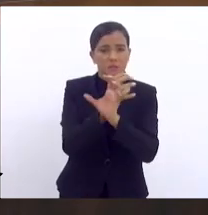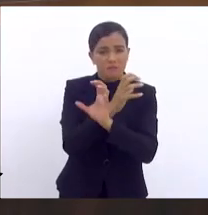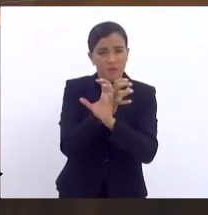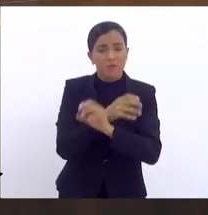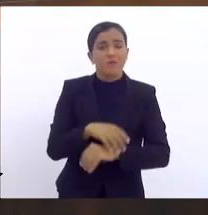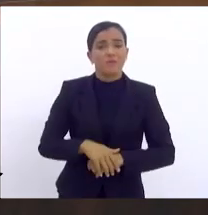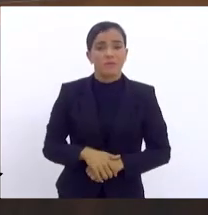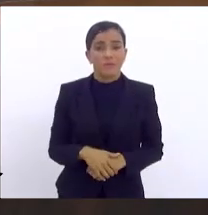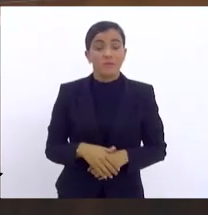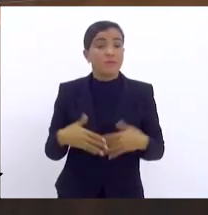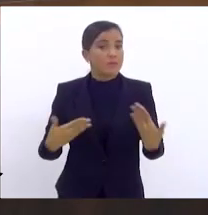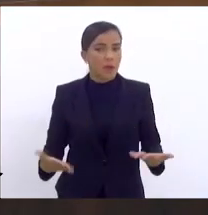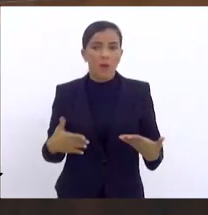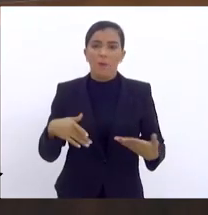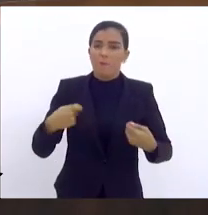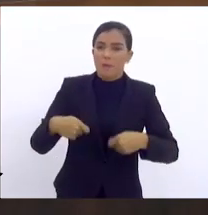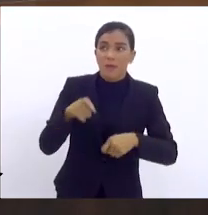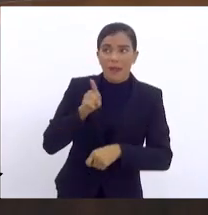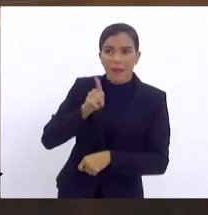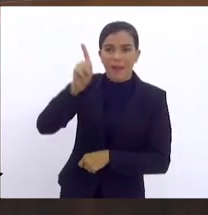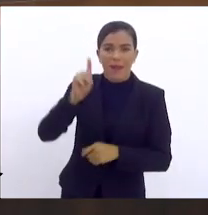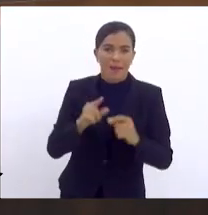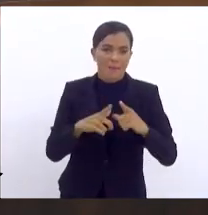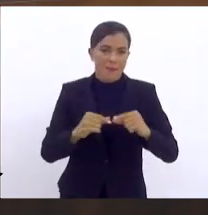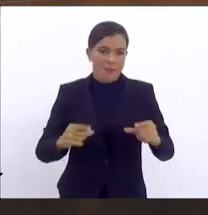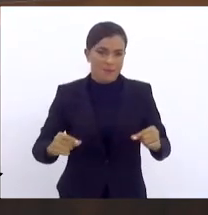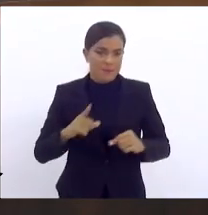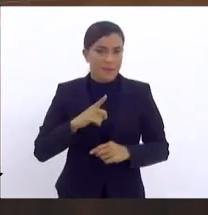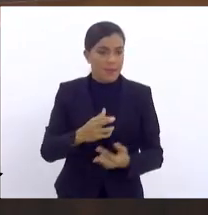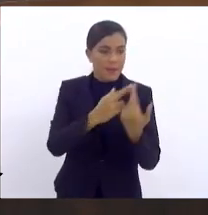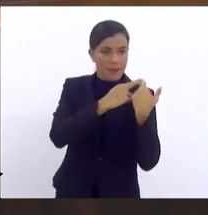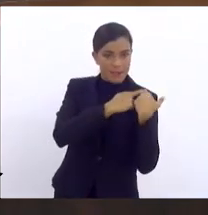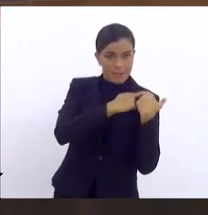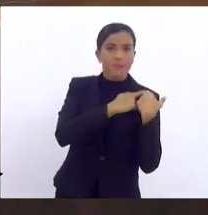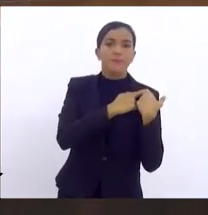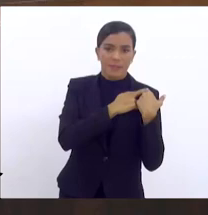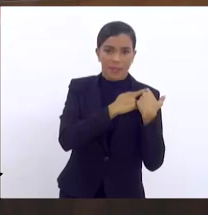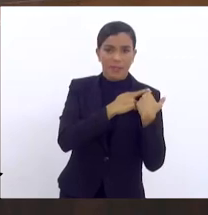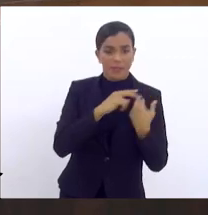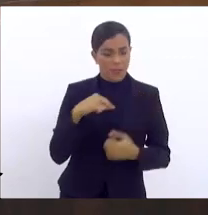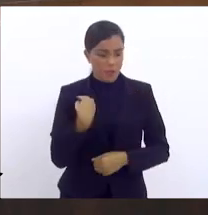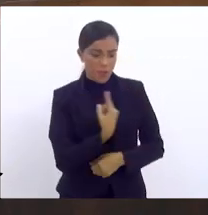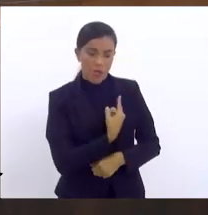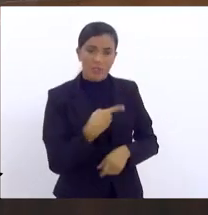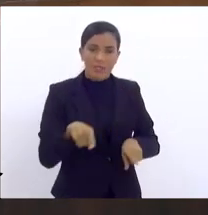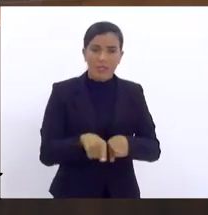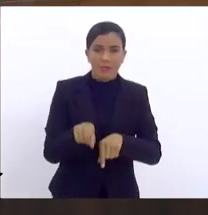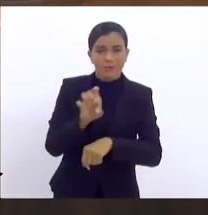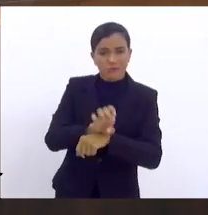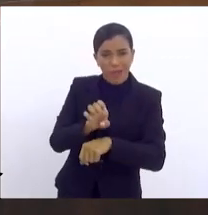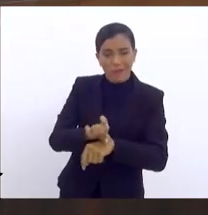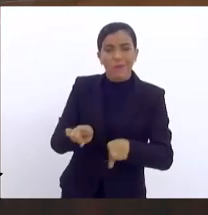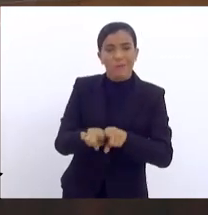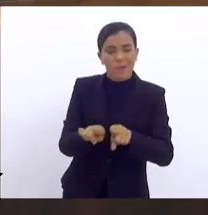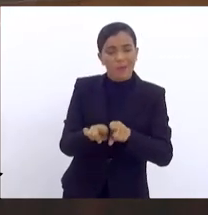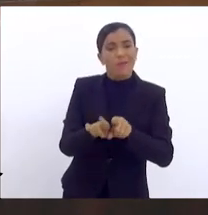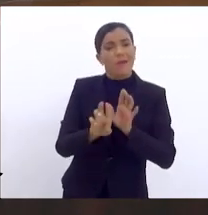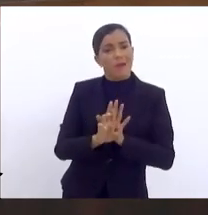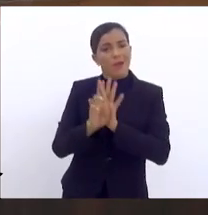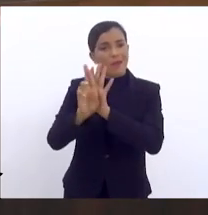então a gente precisa também que lá em Brasília eles têm a responsabilidade dele a gente tem a nossa a nossa bancada aqui Federal que tá lá em Brasília